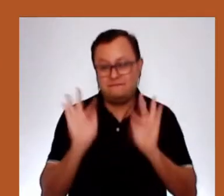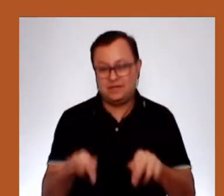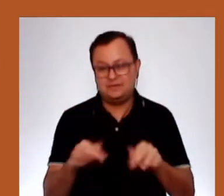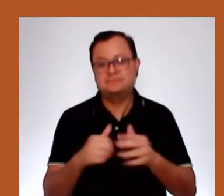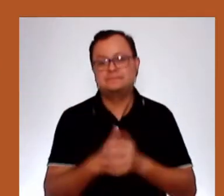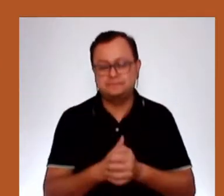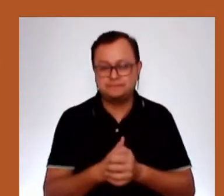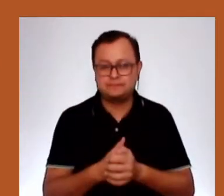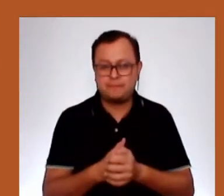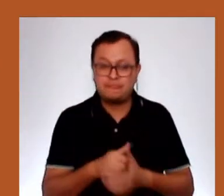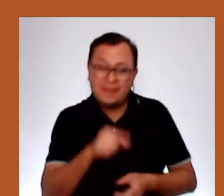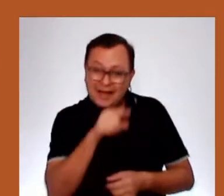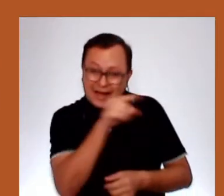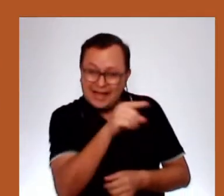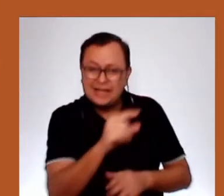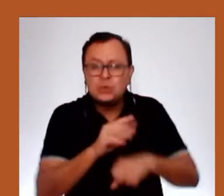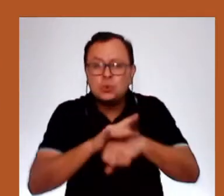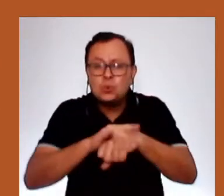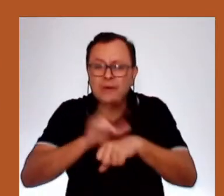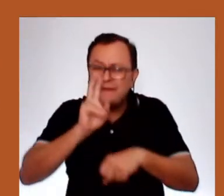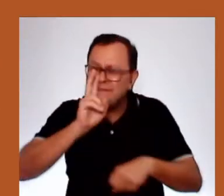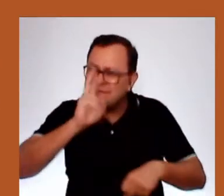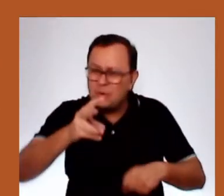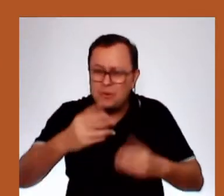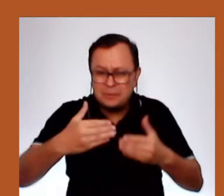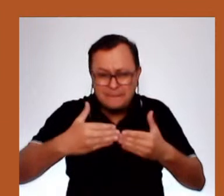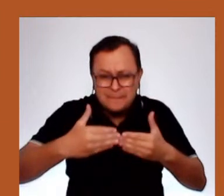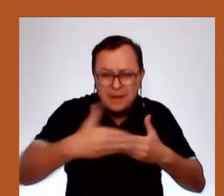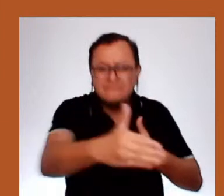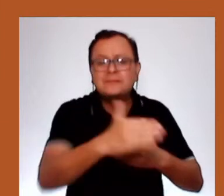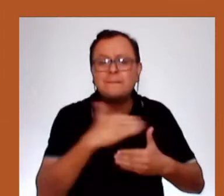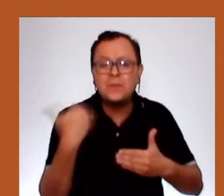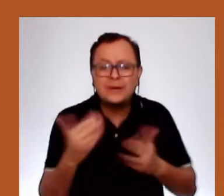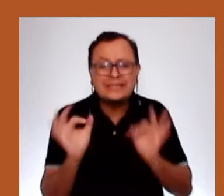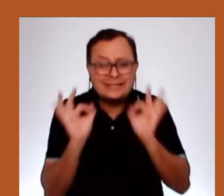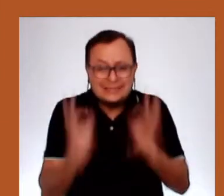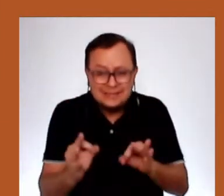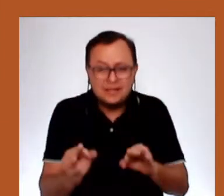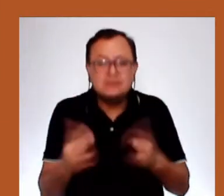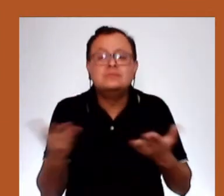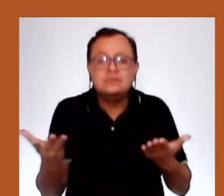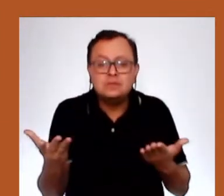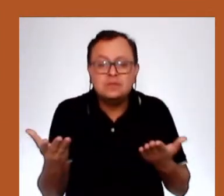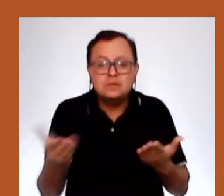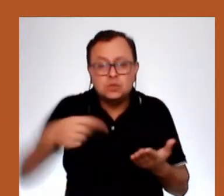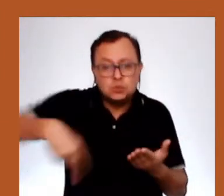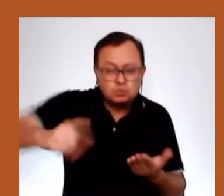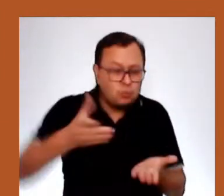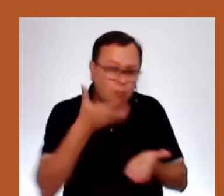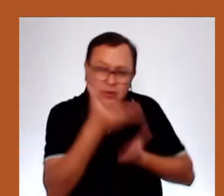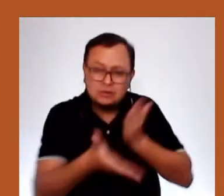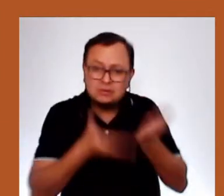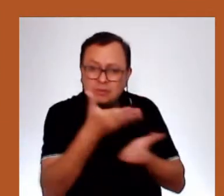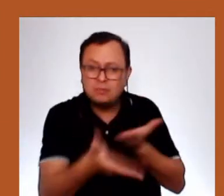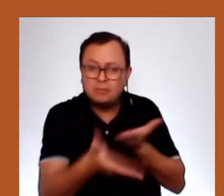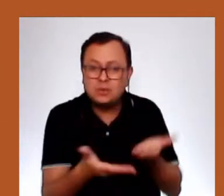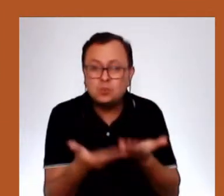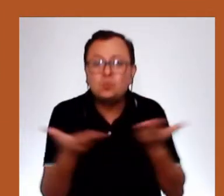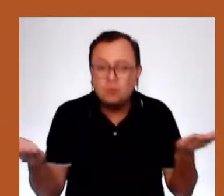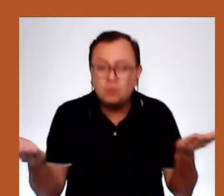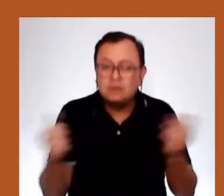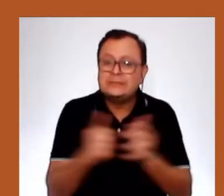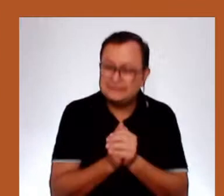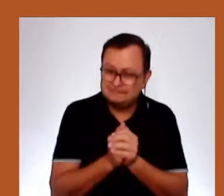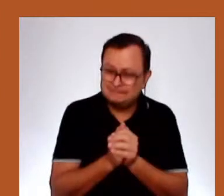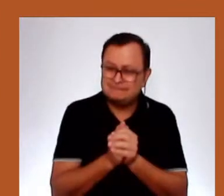oferecer para uma pessoa que já não tem mais perspectiva de um tratamento para curar a doença que está afligindo